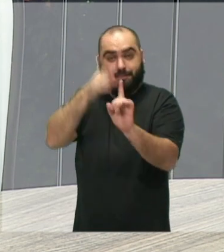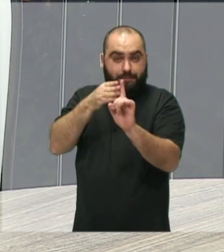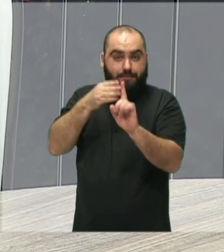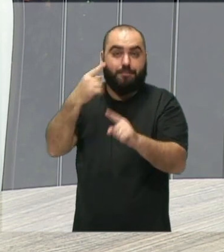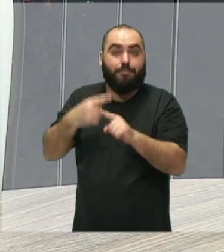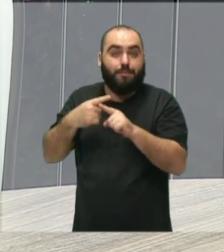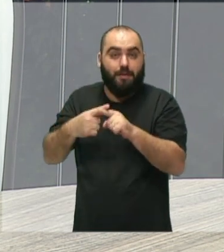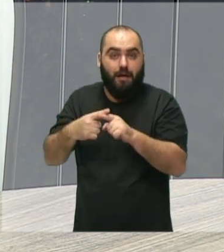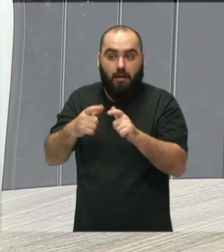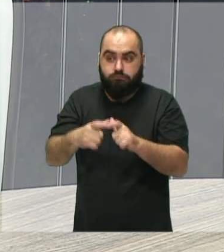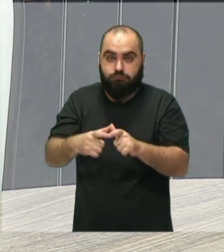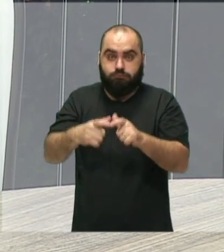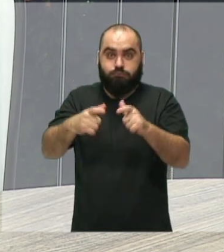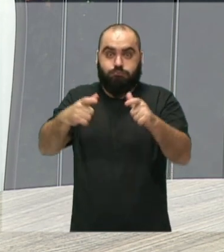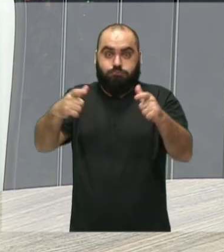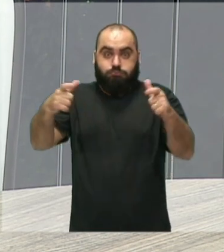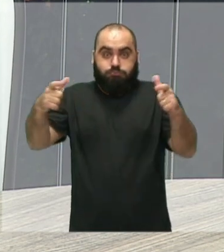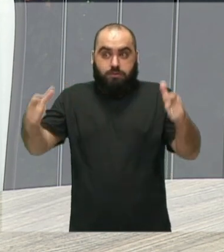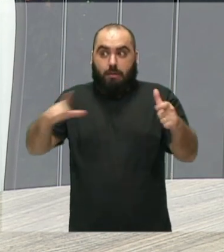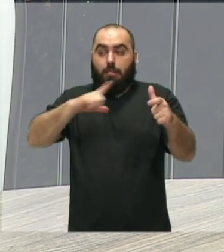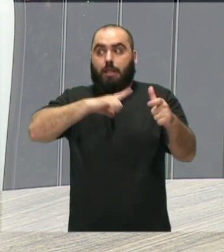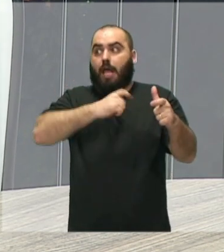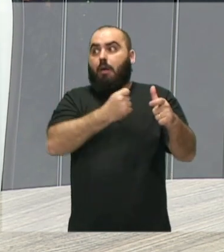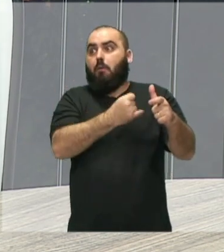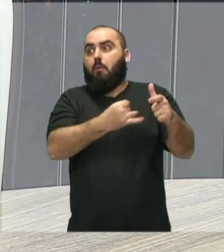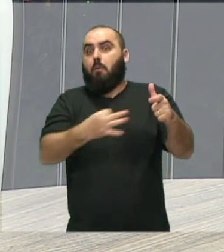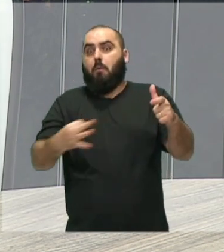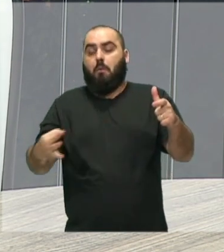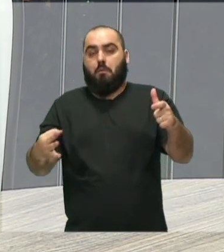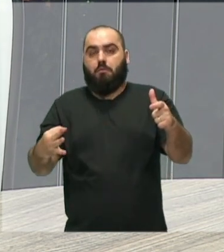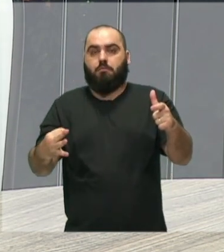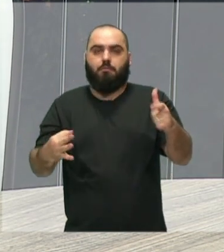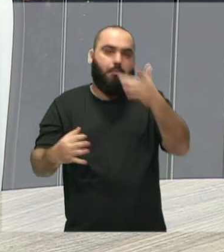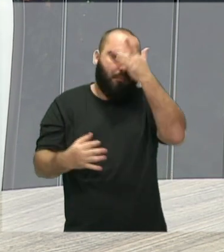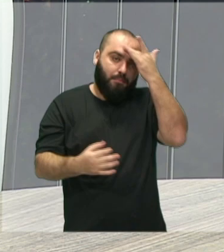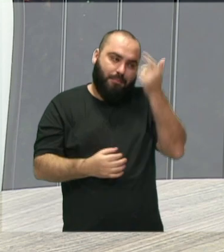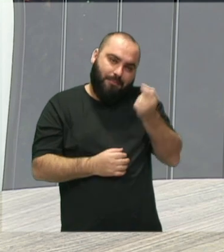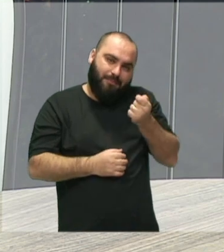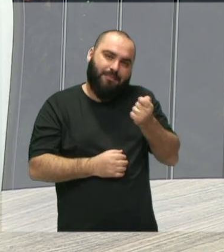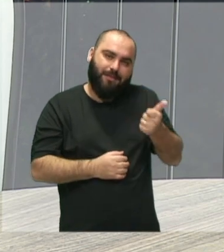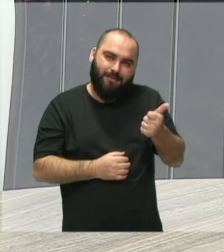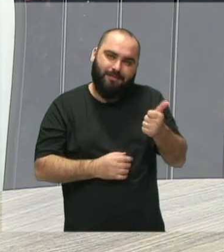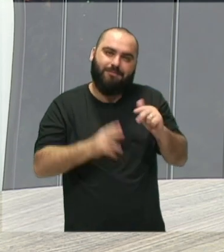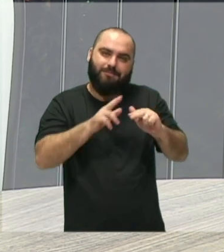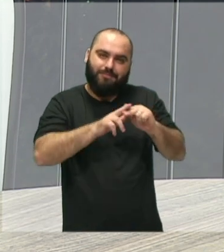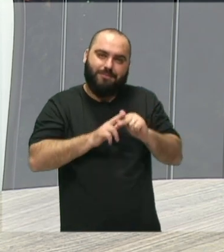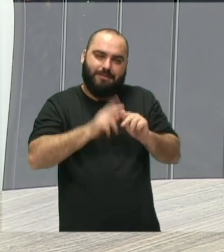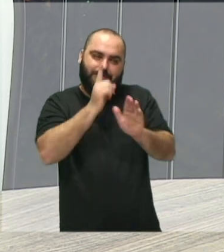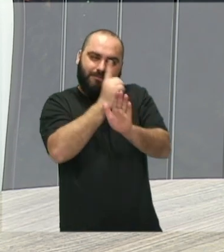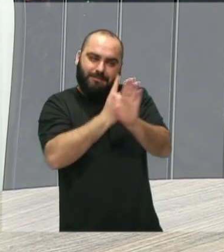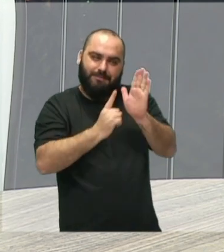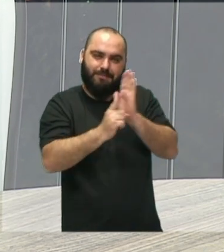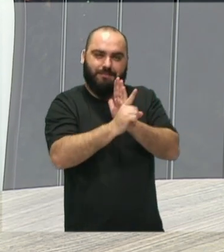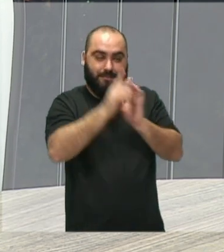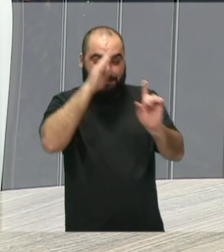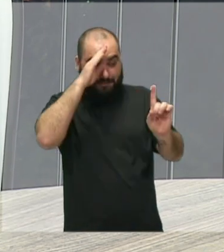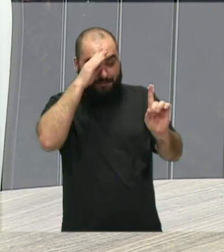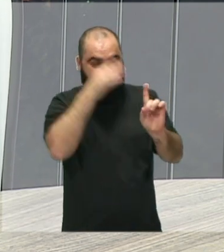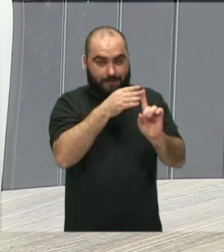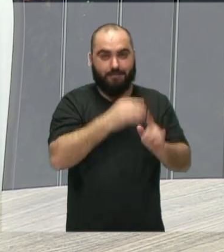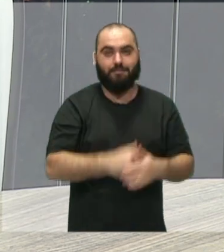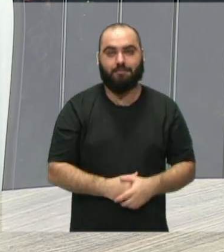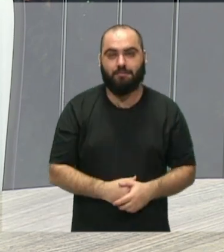grande, pela quantidade de equipe que a gente tem. Então, a gente sempre prioriza, tanto que da parte de arqueologia